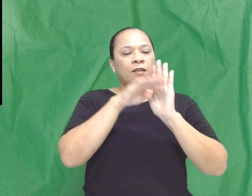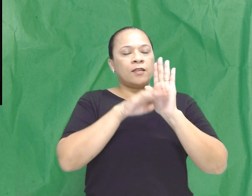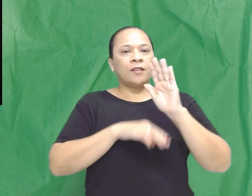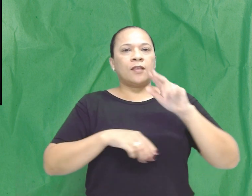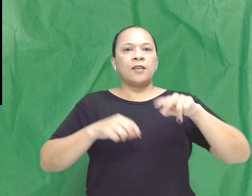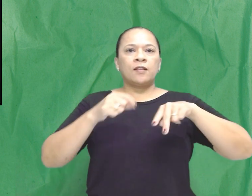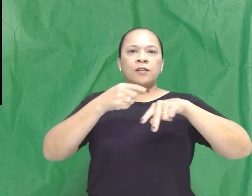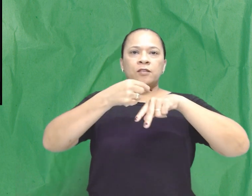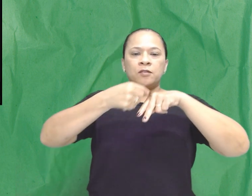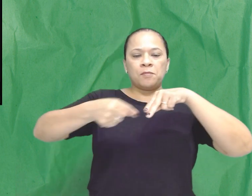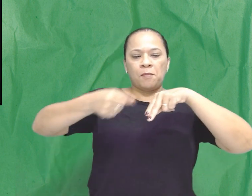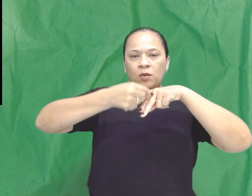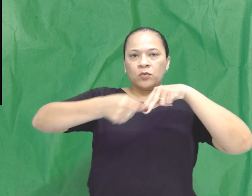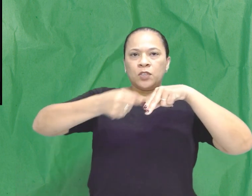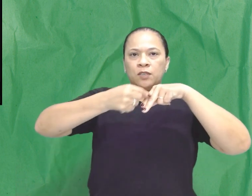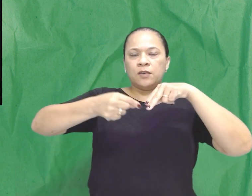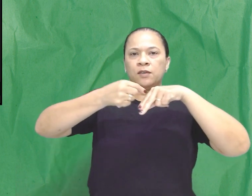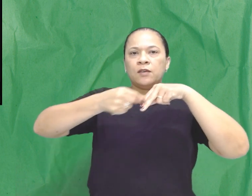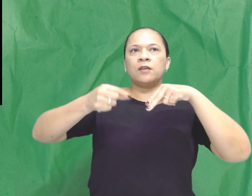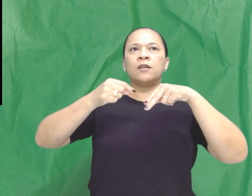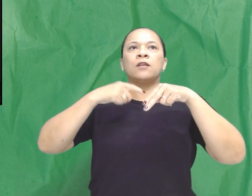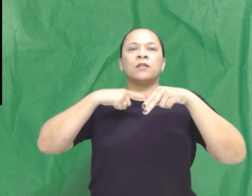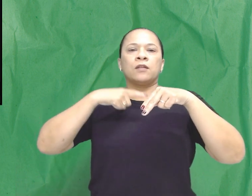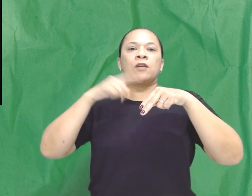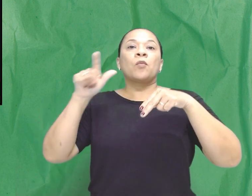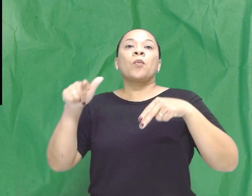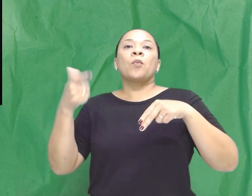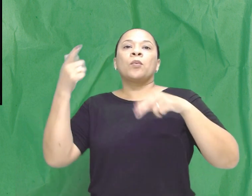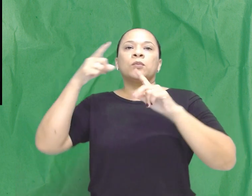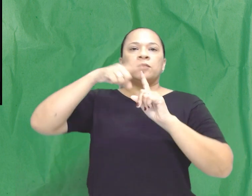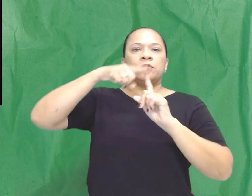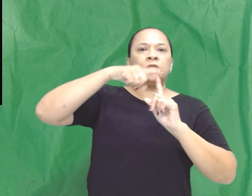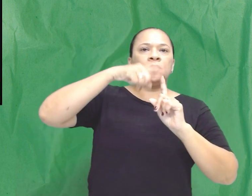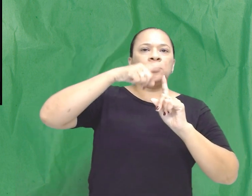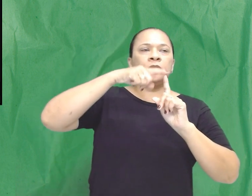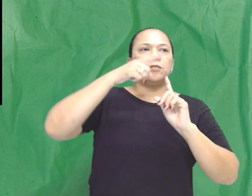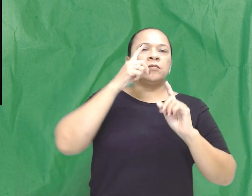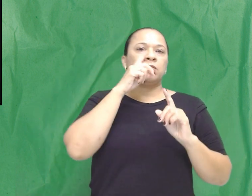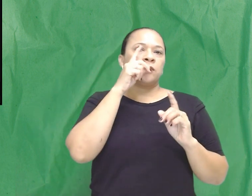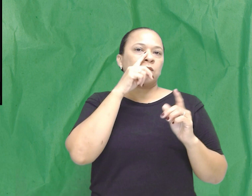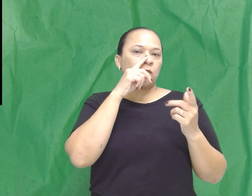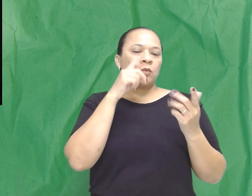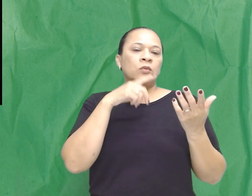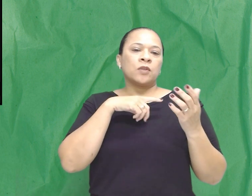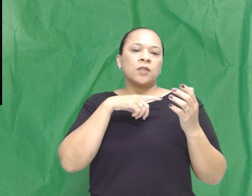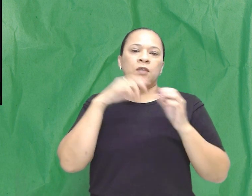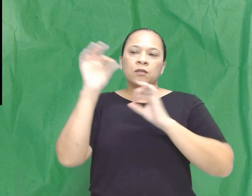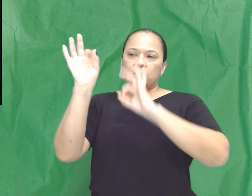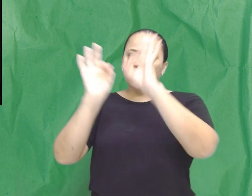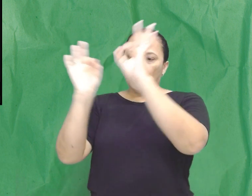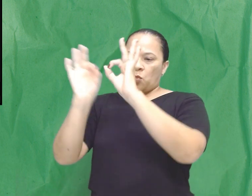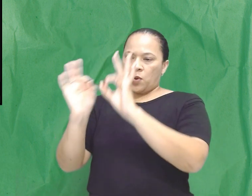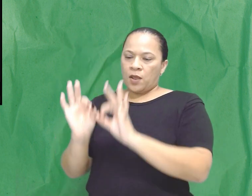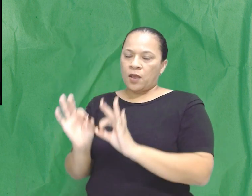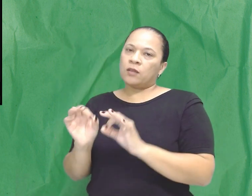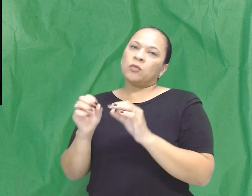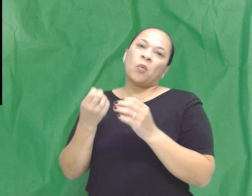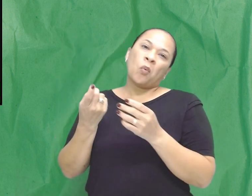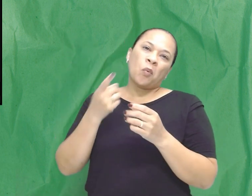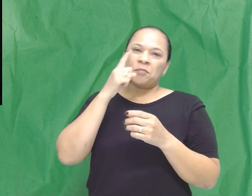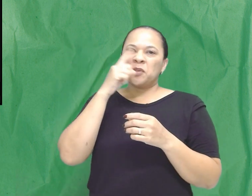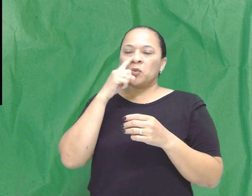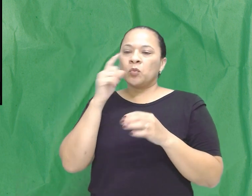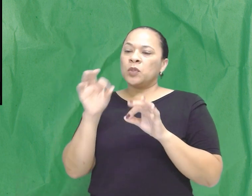também coloco no nosso material outros tipos de biscoitos que podem ser decorados ou simples,